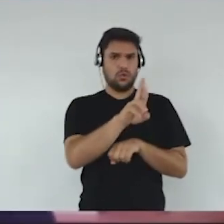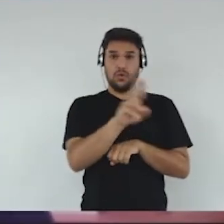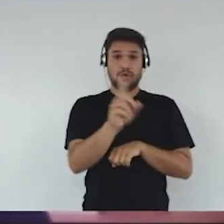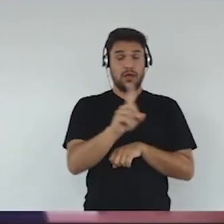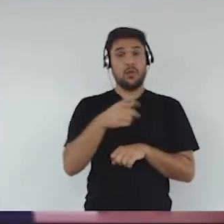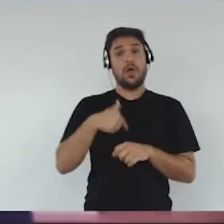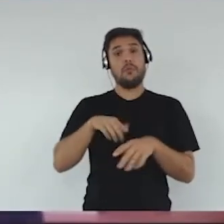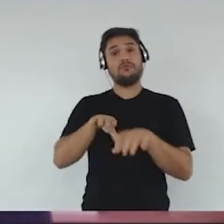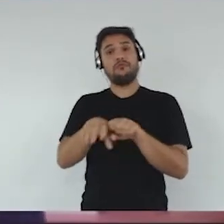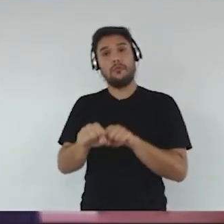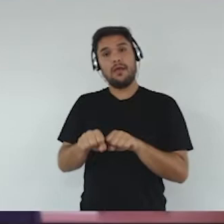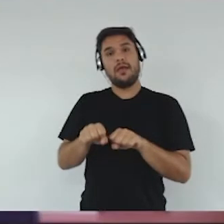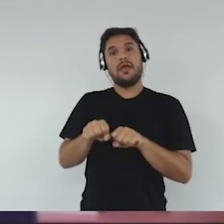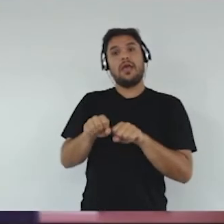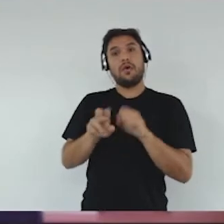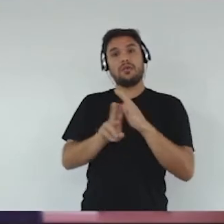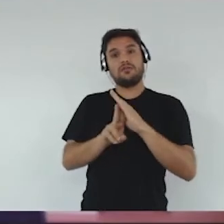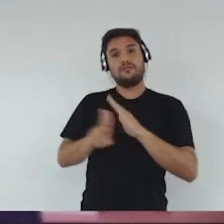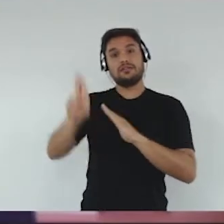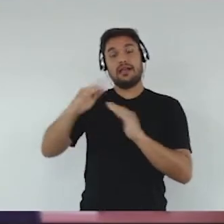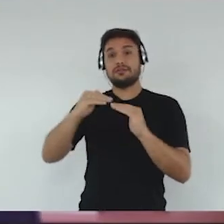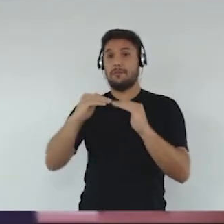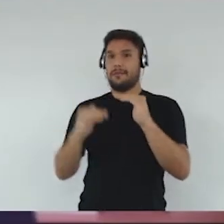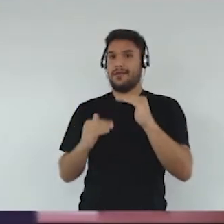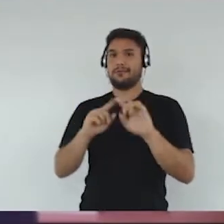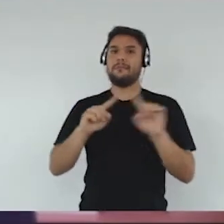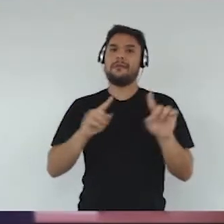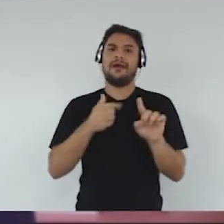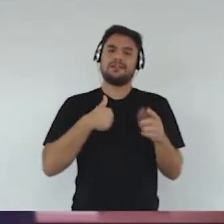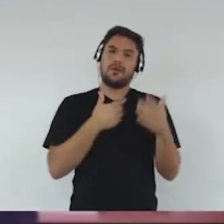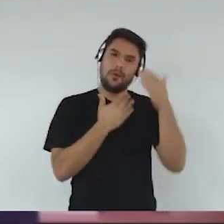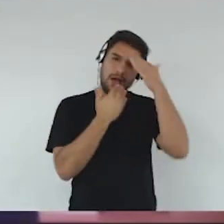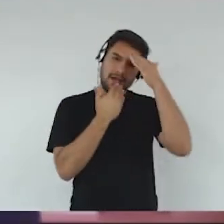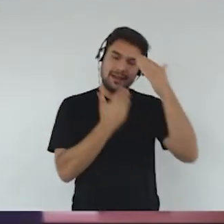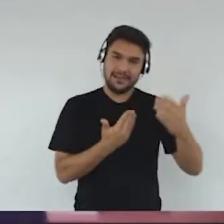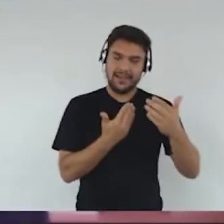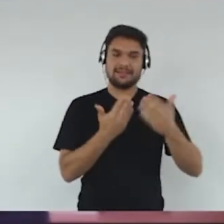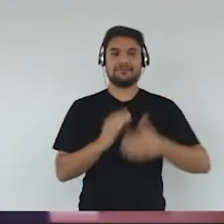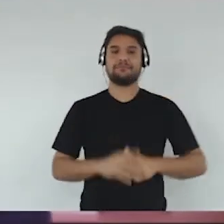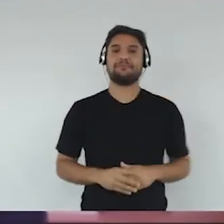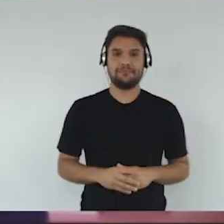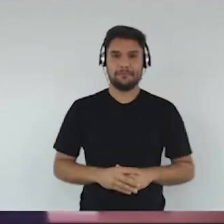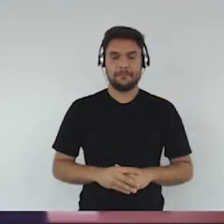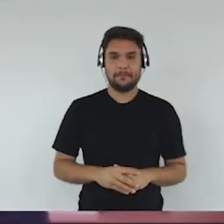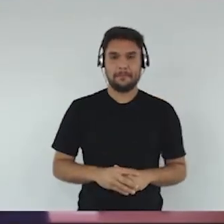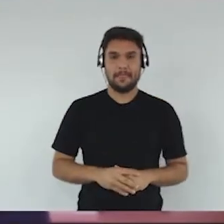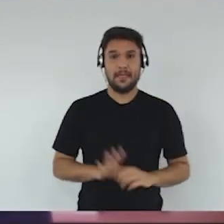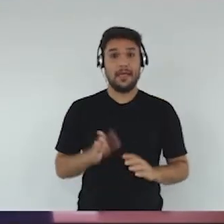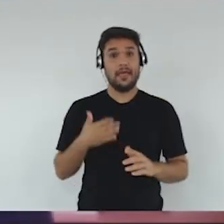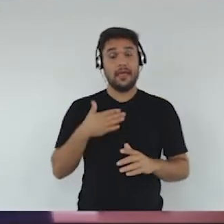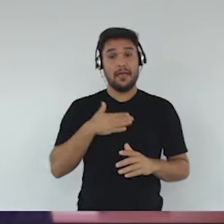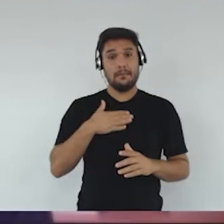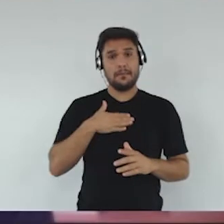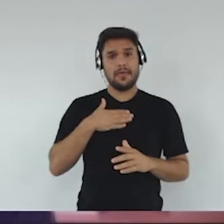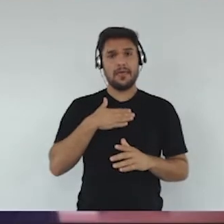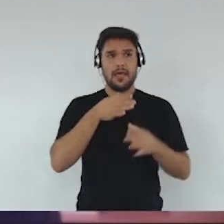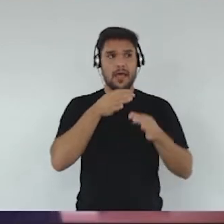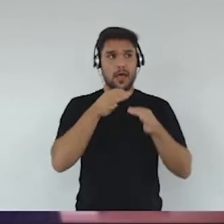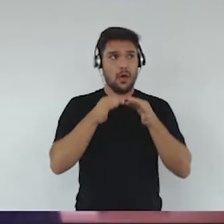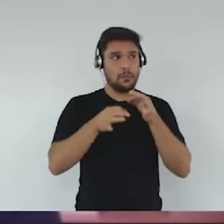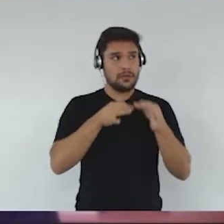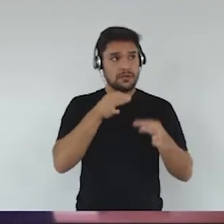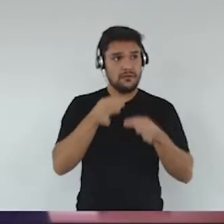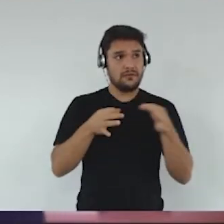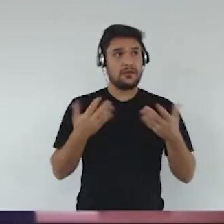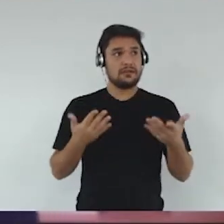superior de universidade, que é menos do que isso, mas eu agradeço a consideração. Minhas observações